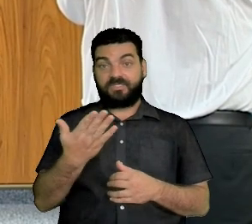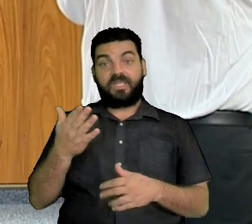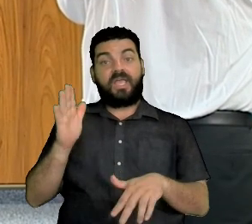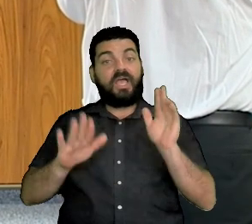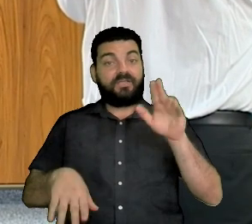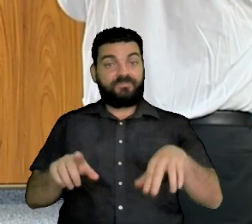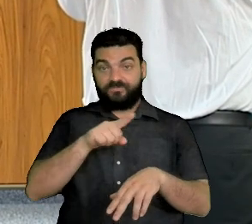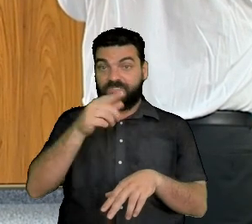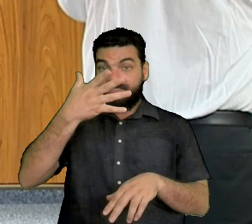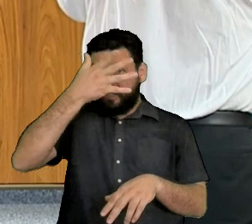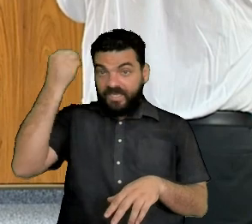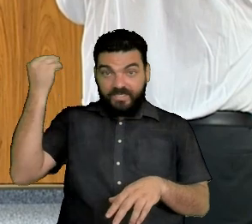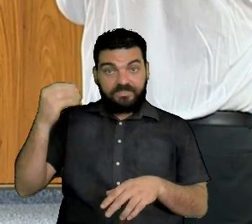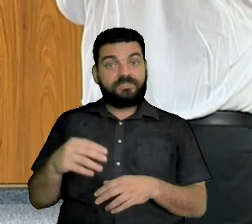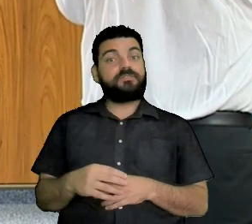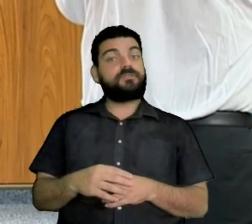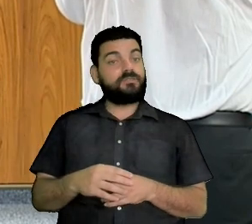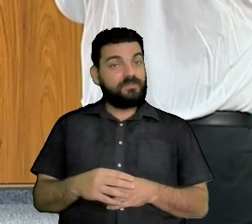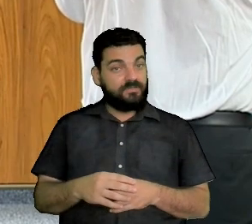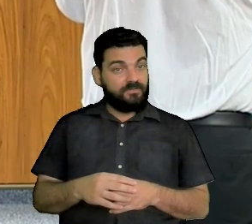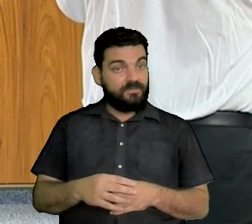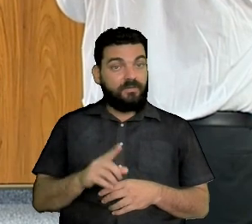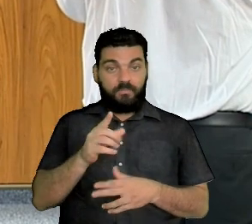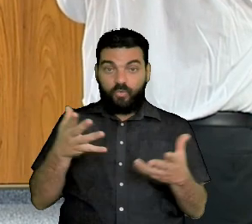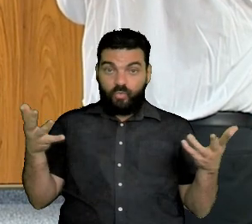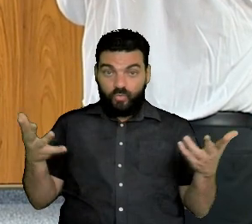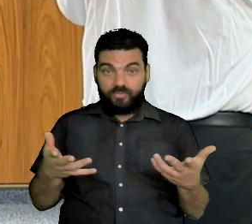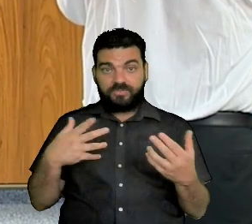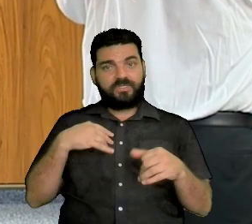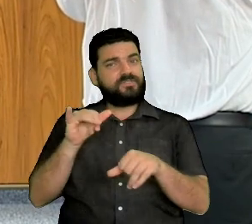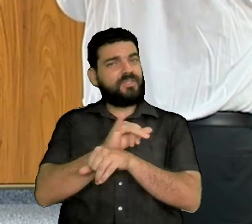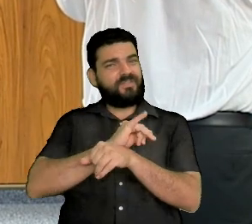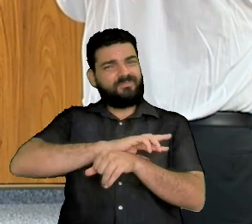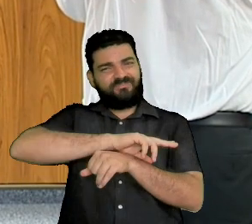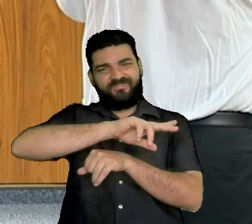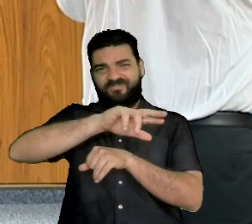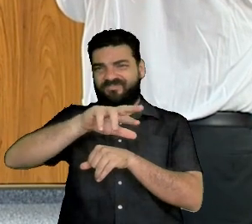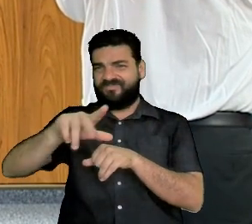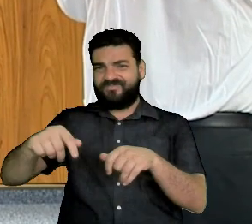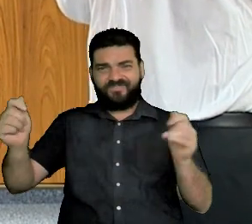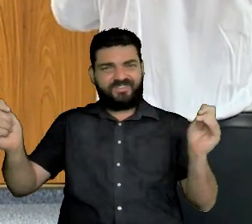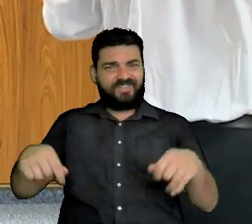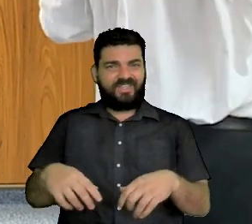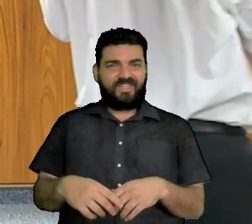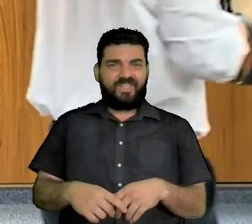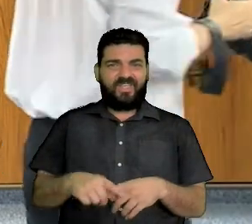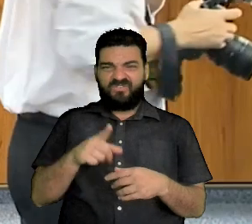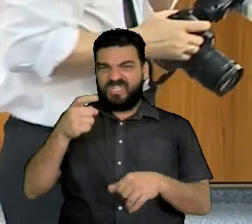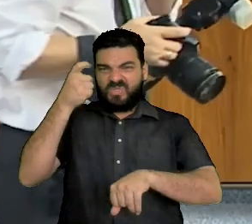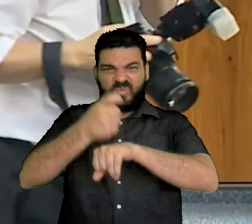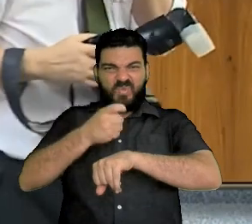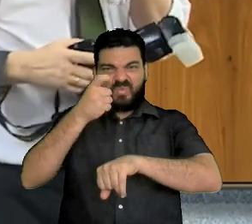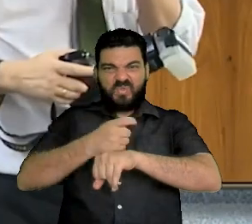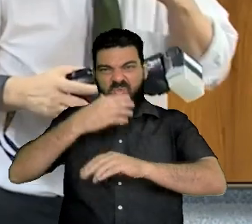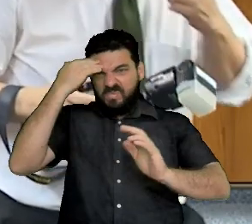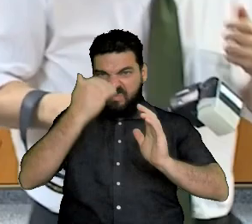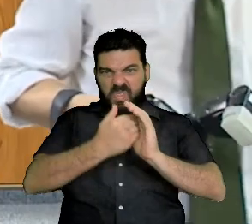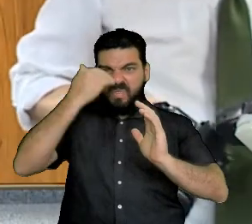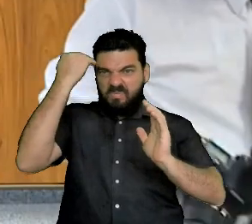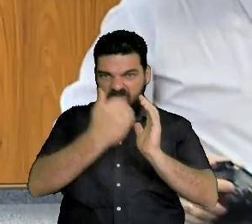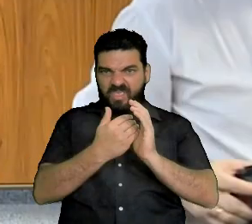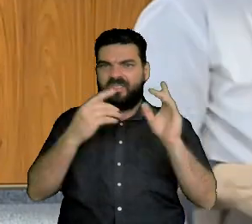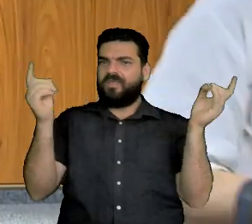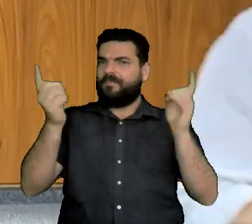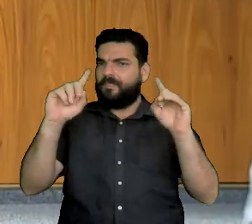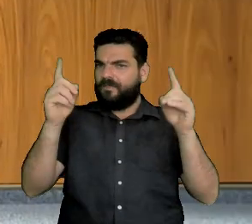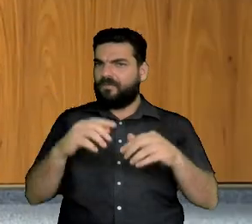Então, é isso, é só que eu queria pontuar isso, que às vezes a gente se esquece que nós hoje os caminhos são vários, então não